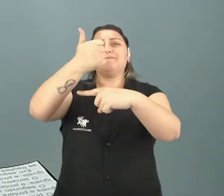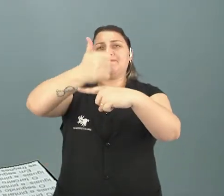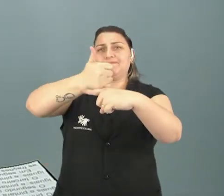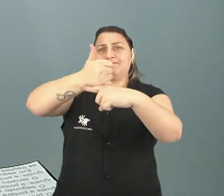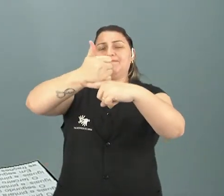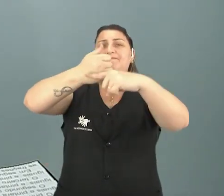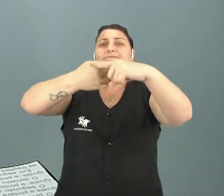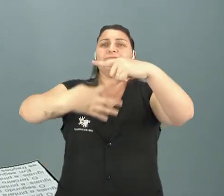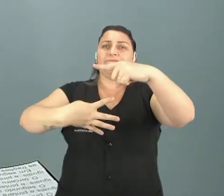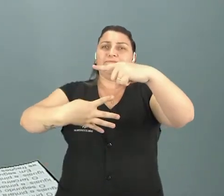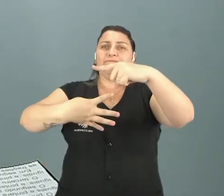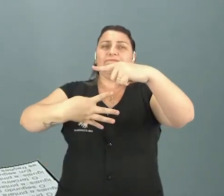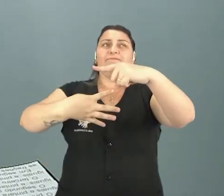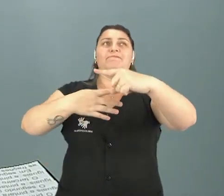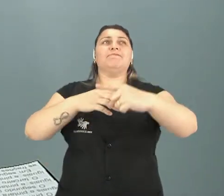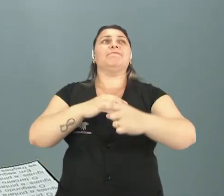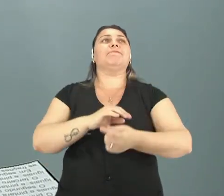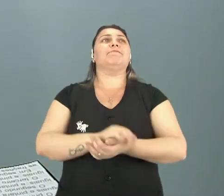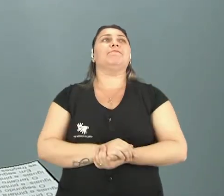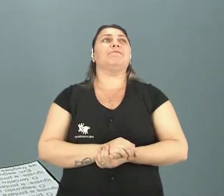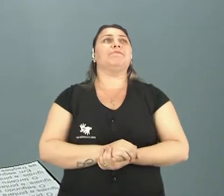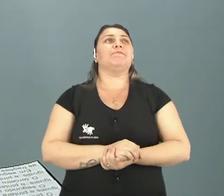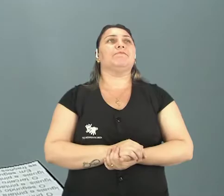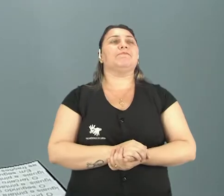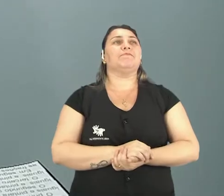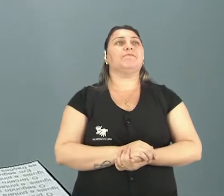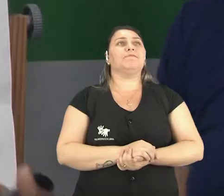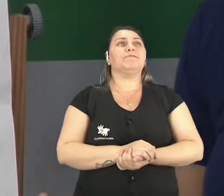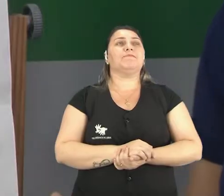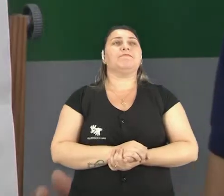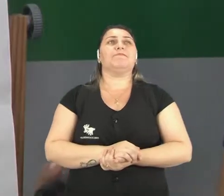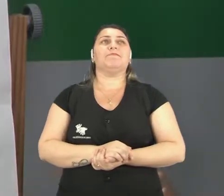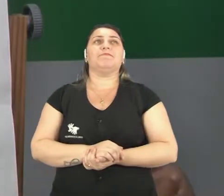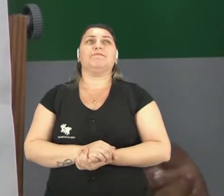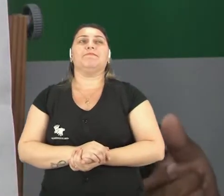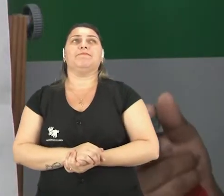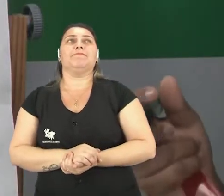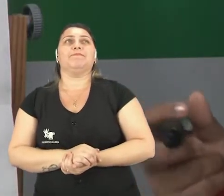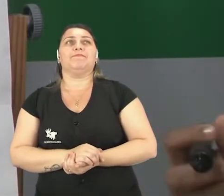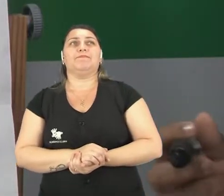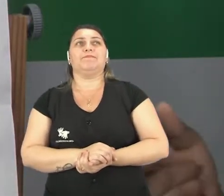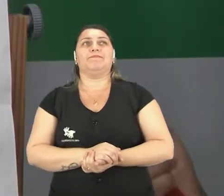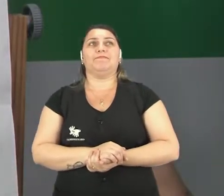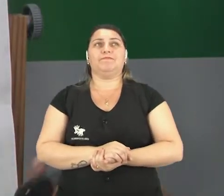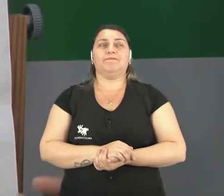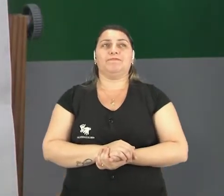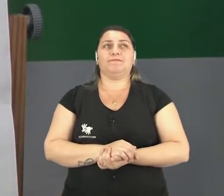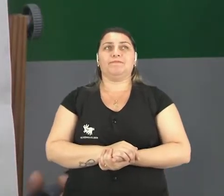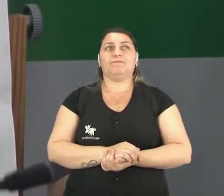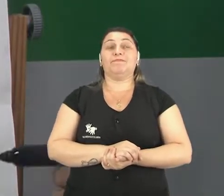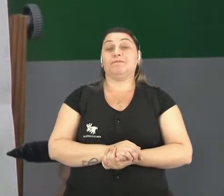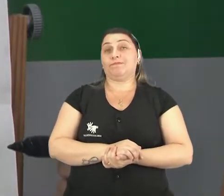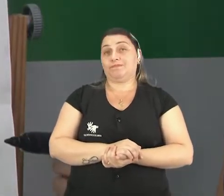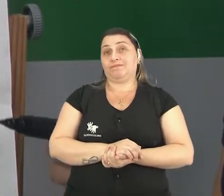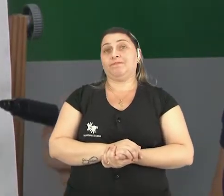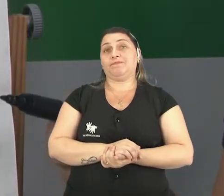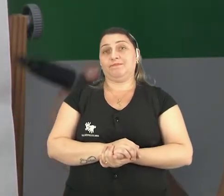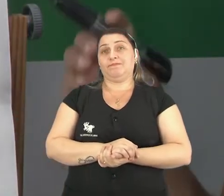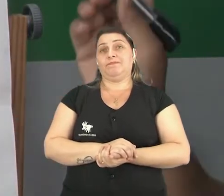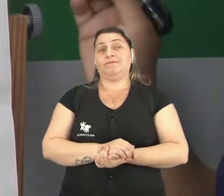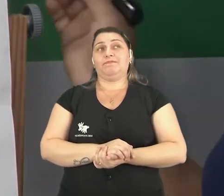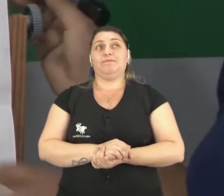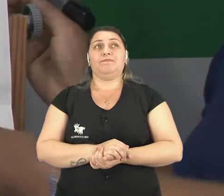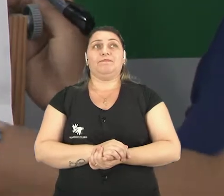Então, vamos colocar o número 1. 1/4. Foi usado 1/4, né? Que a